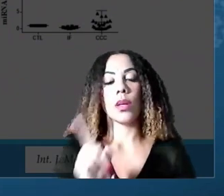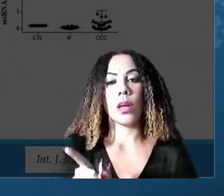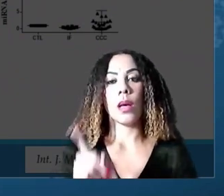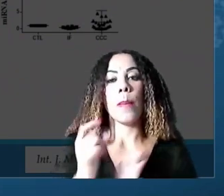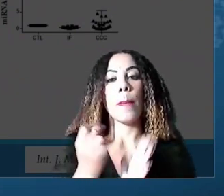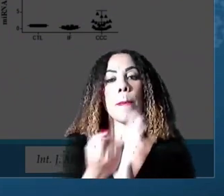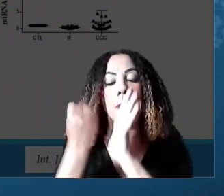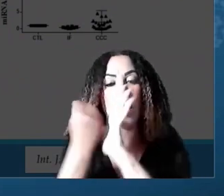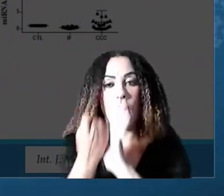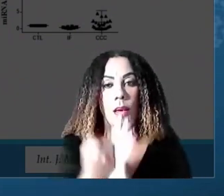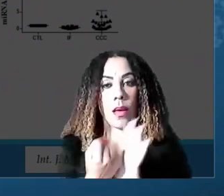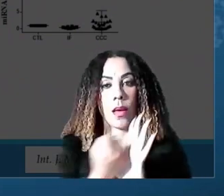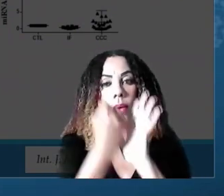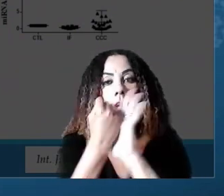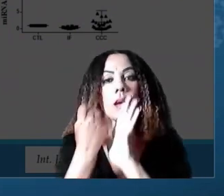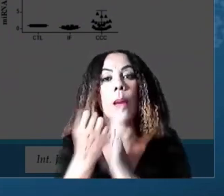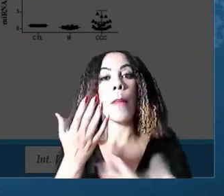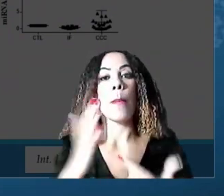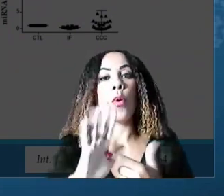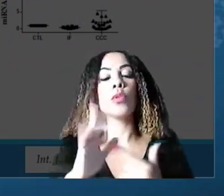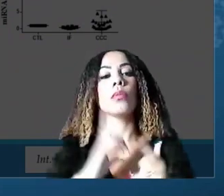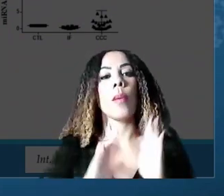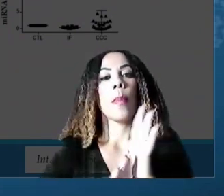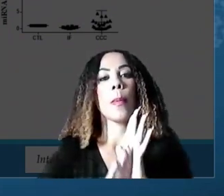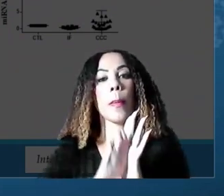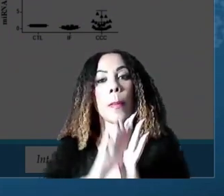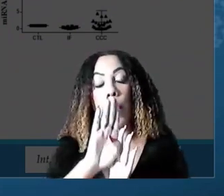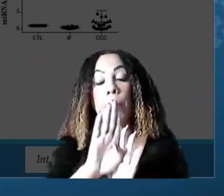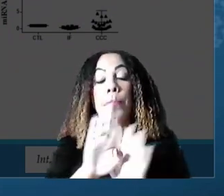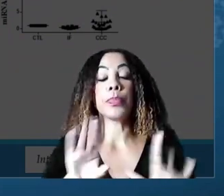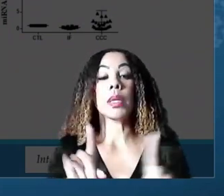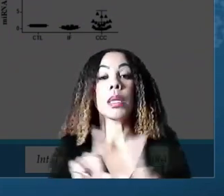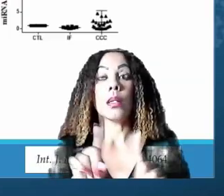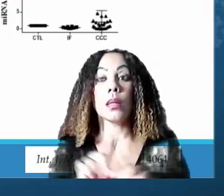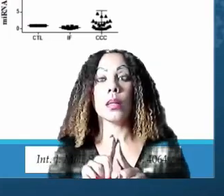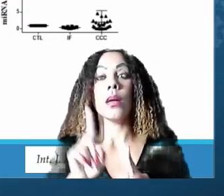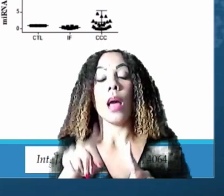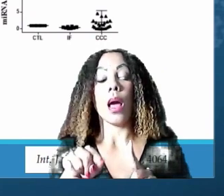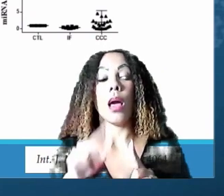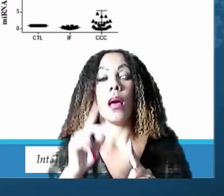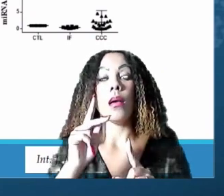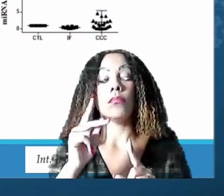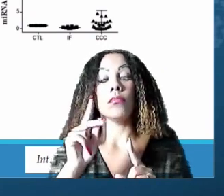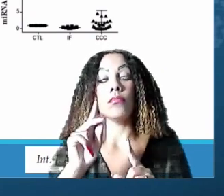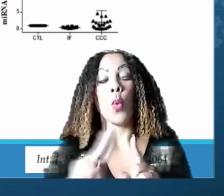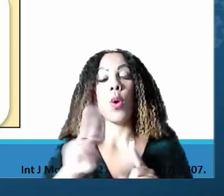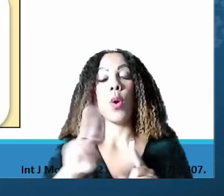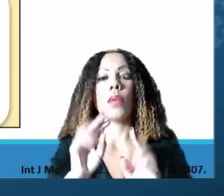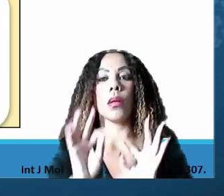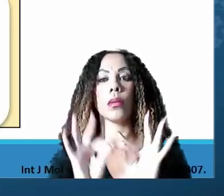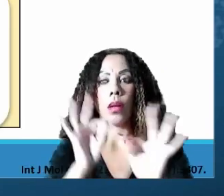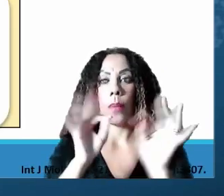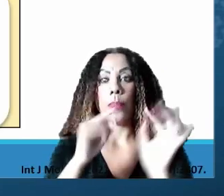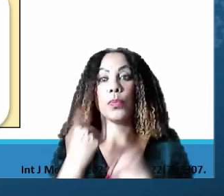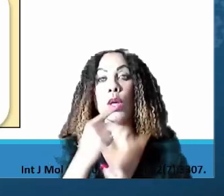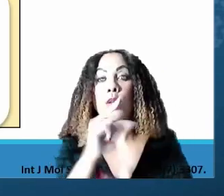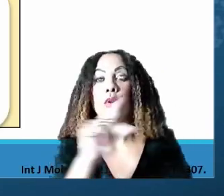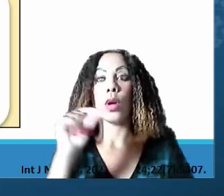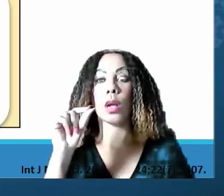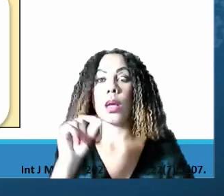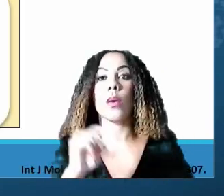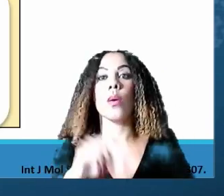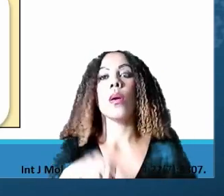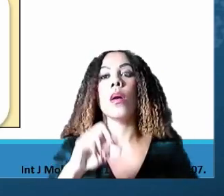marcadores, né, de evolução, mas também como alvos terapêuticos. E nós escolhemos o MIR21